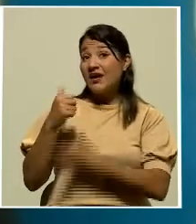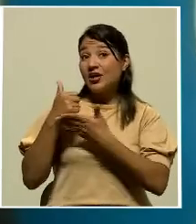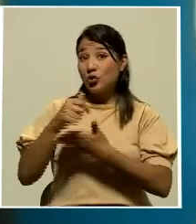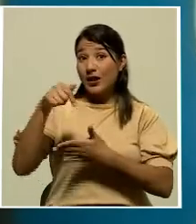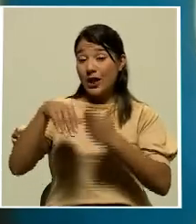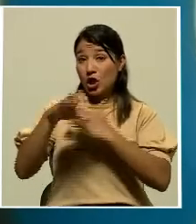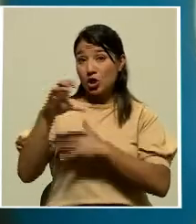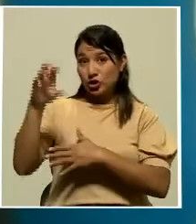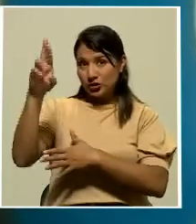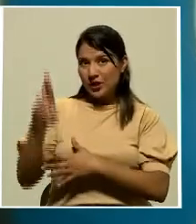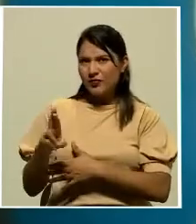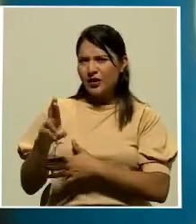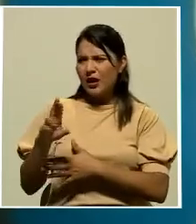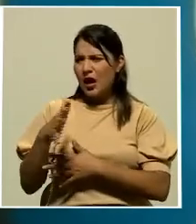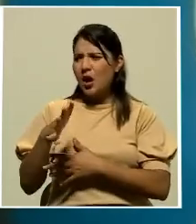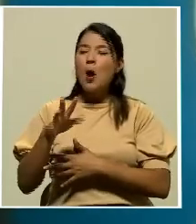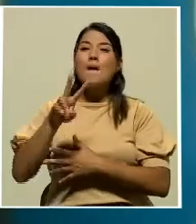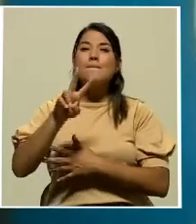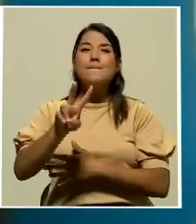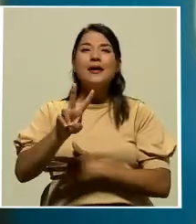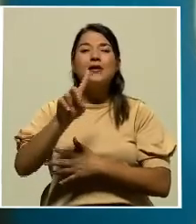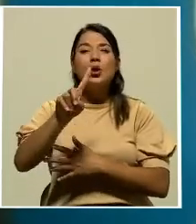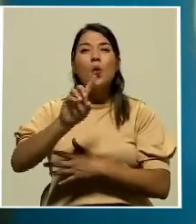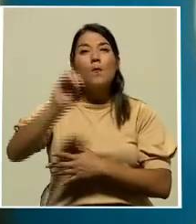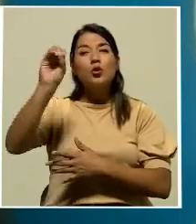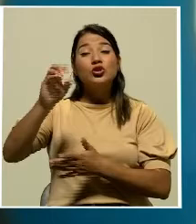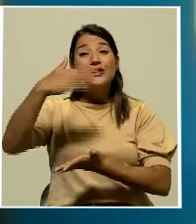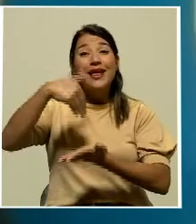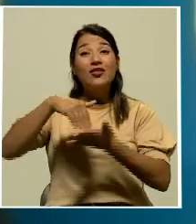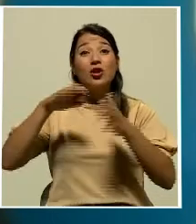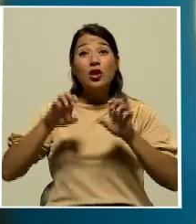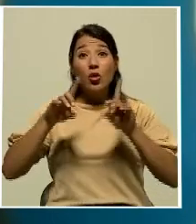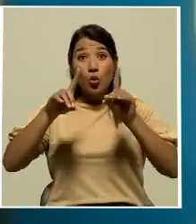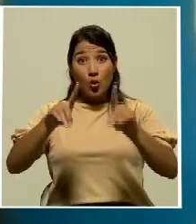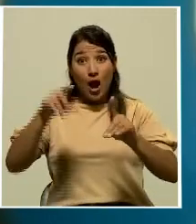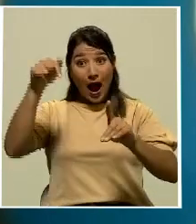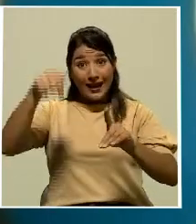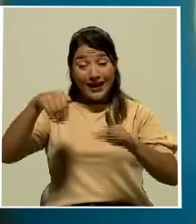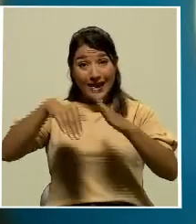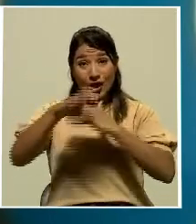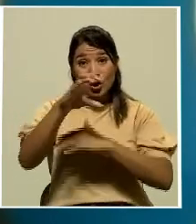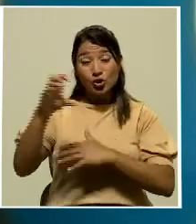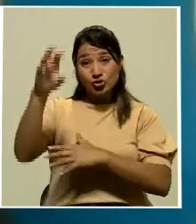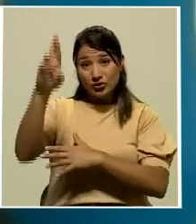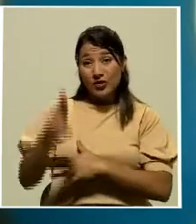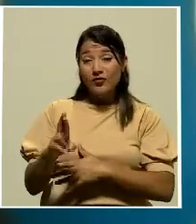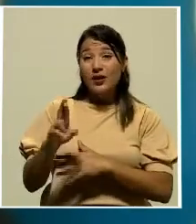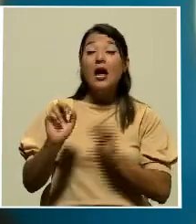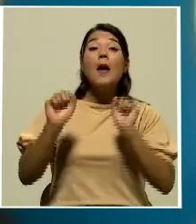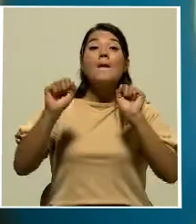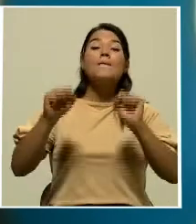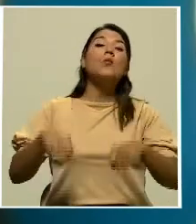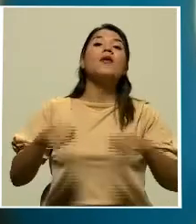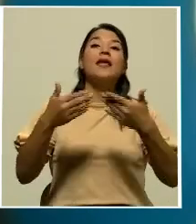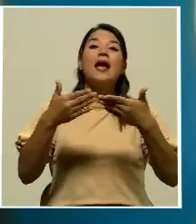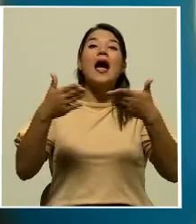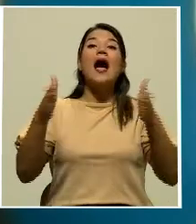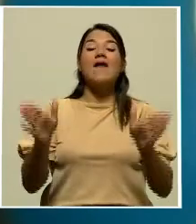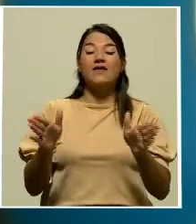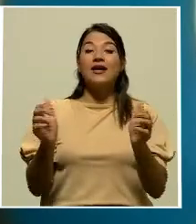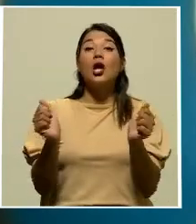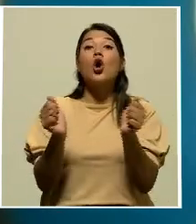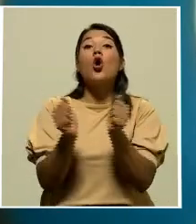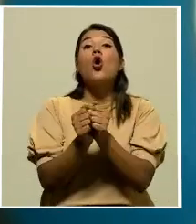20, se não me engano, 21% dos centros educativos hoje de Costa Rica vão abrir seguro, de forma